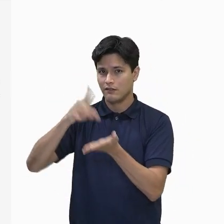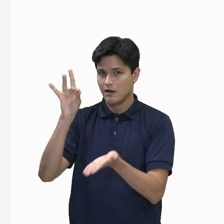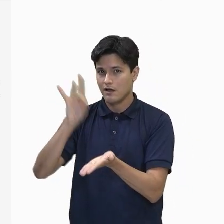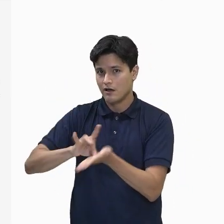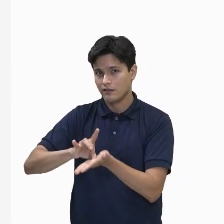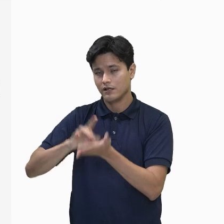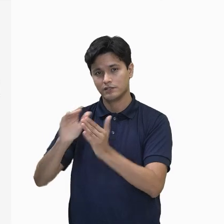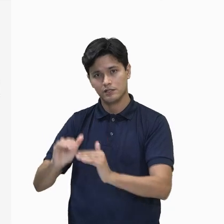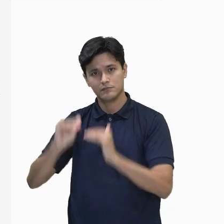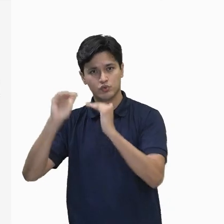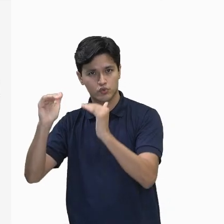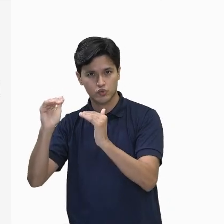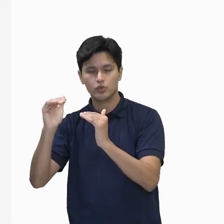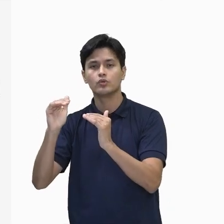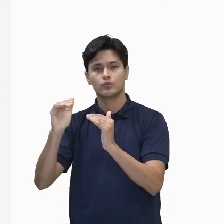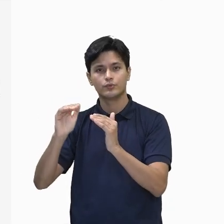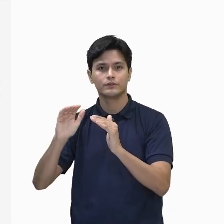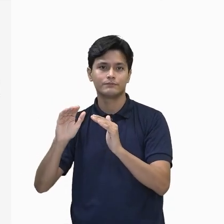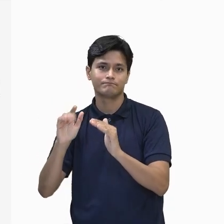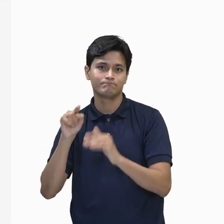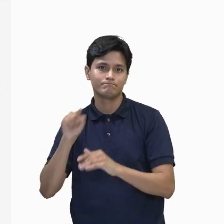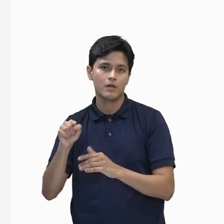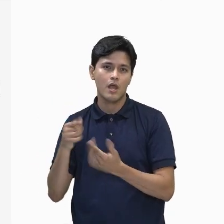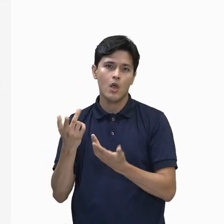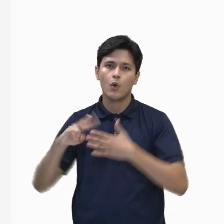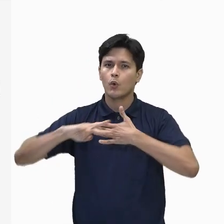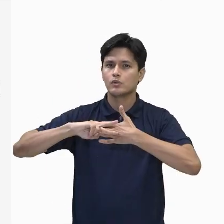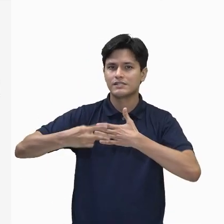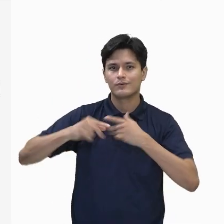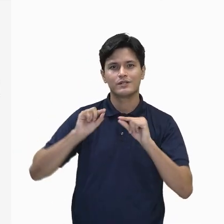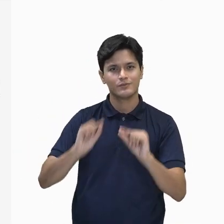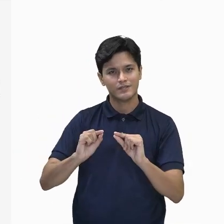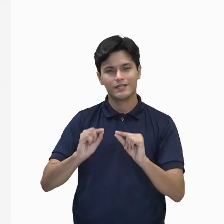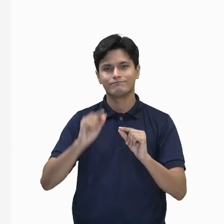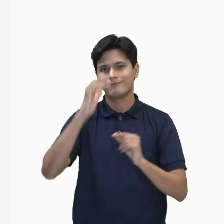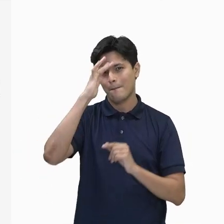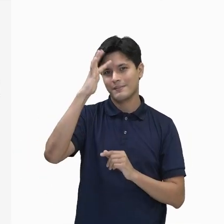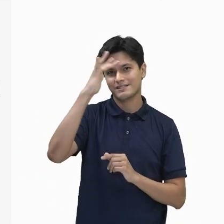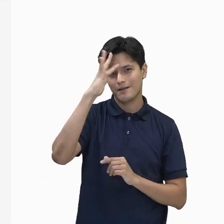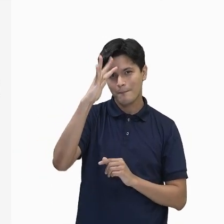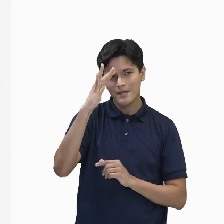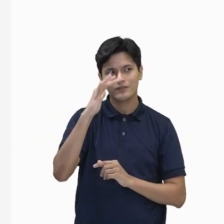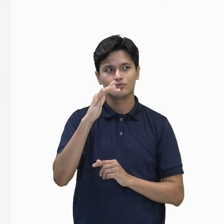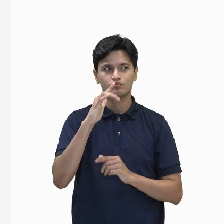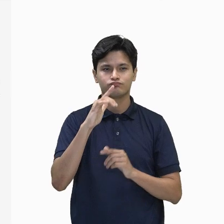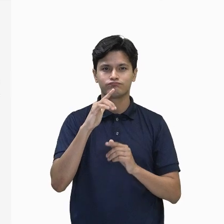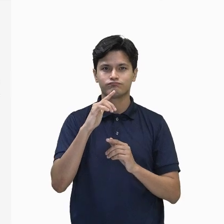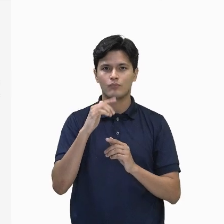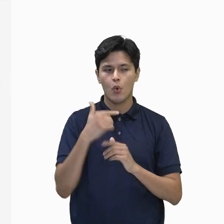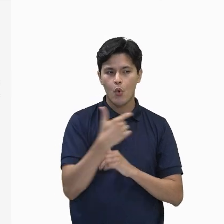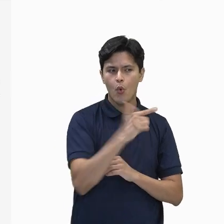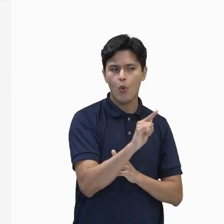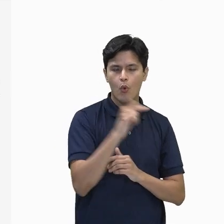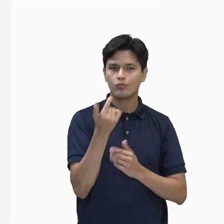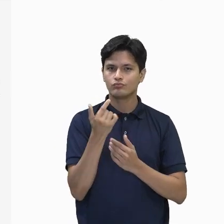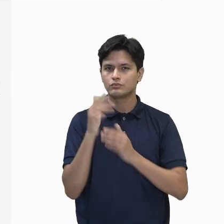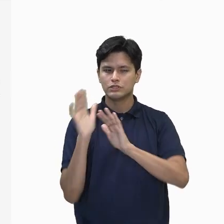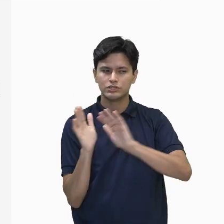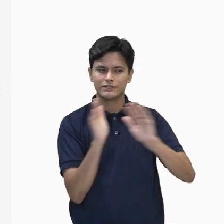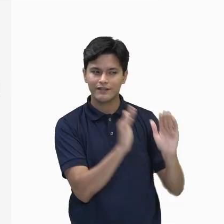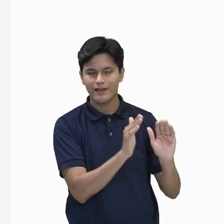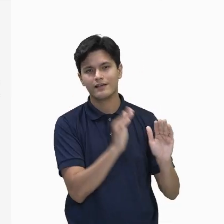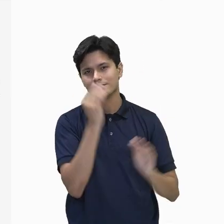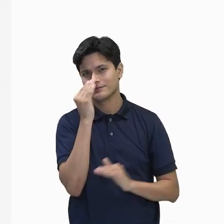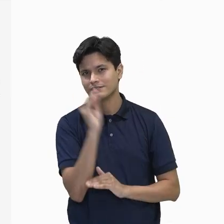né, que eu esqueço o outro lado do pensamento, que é o que ele elogia. O que ele elogia? Ele elogia,